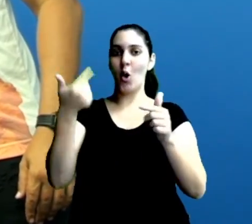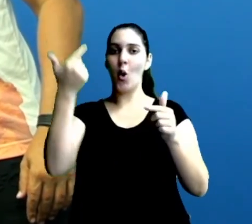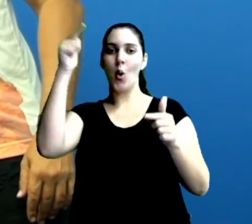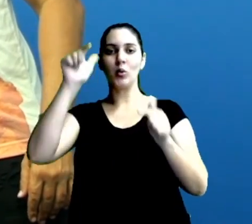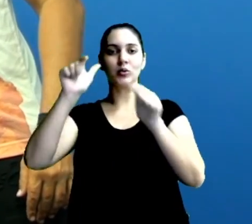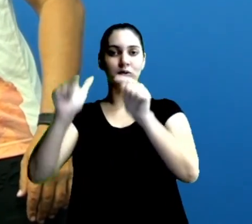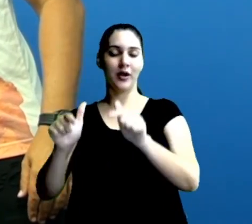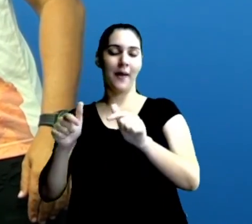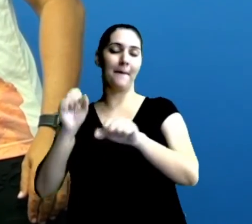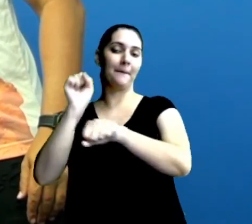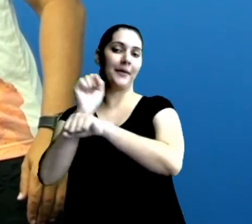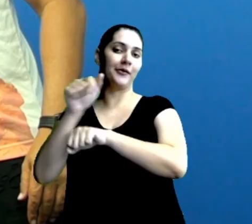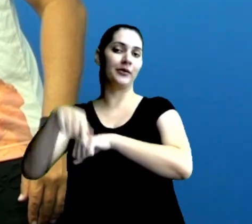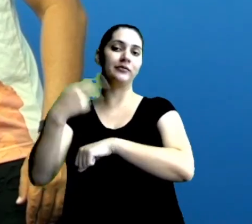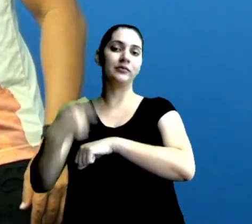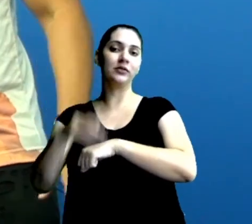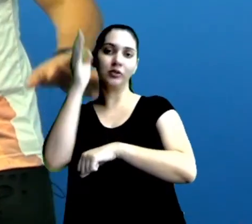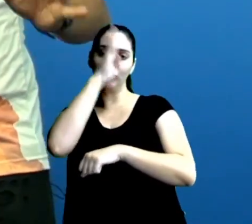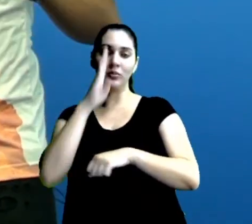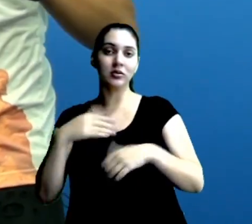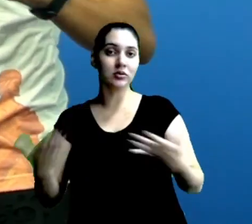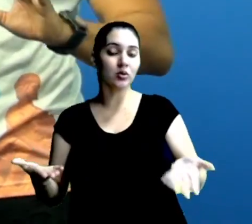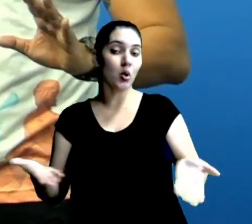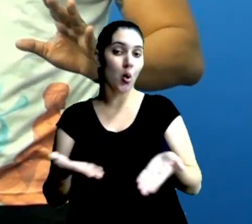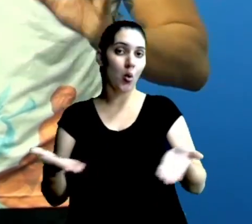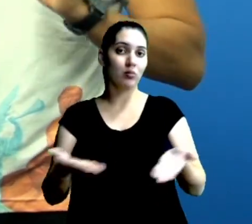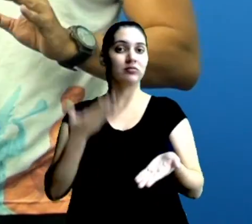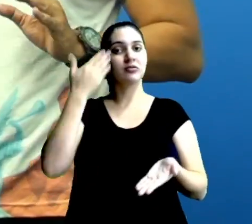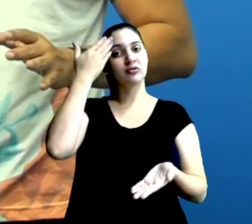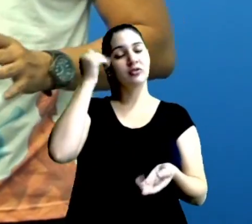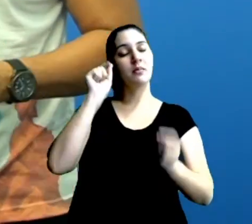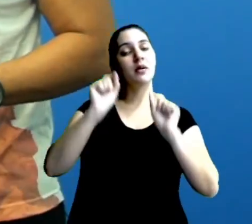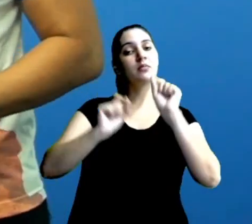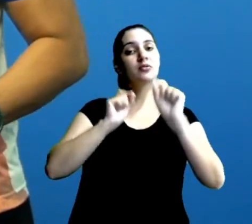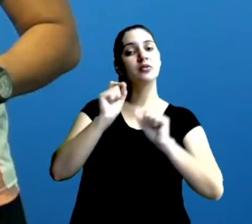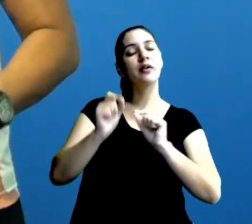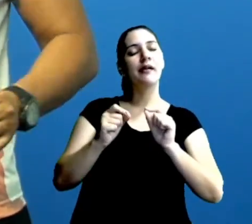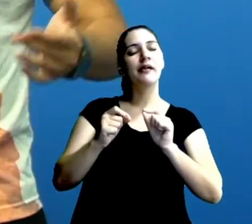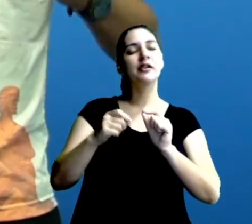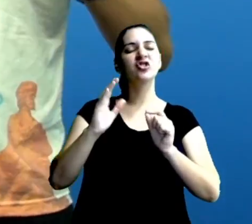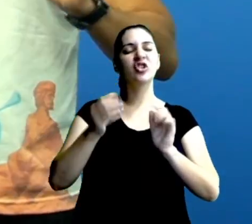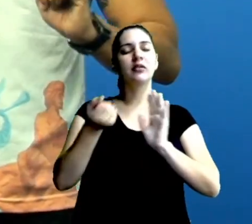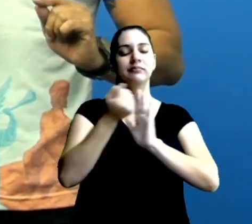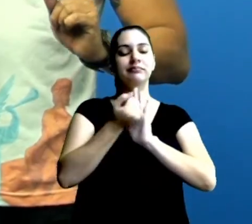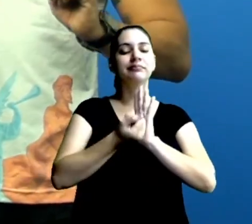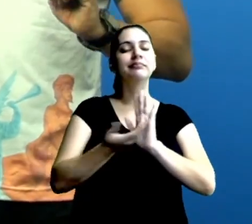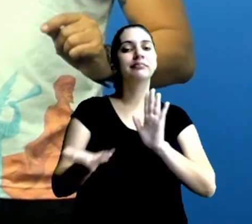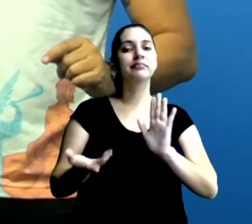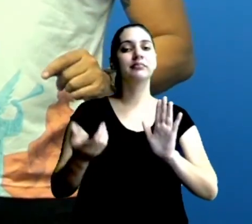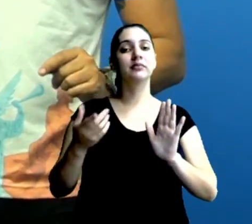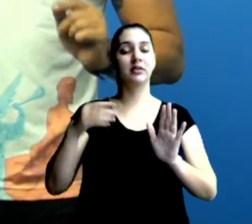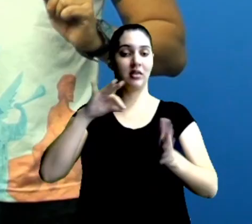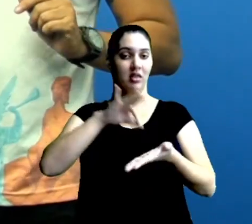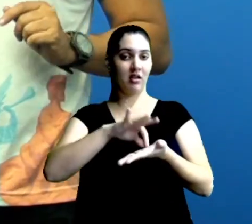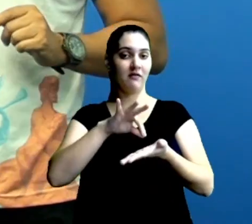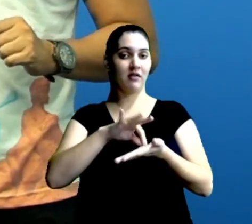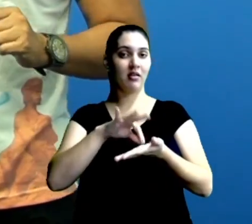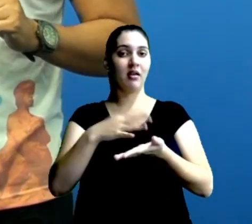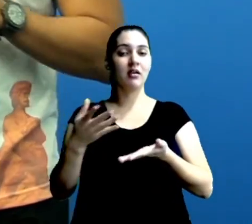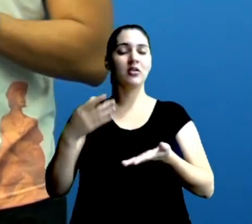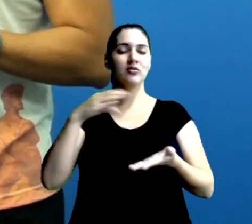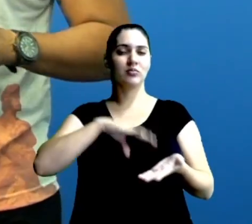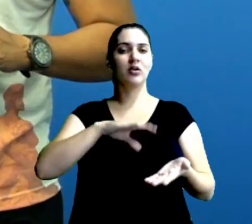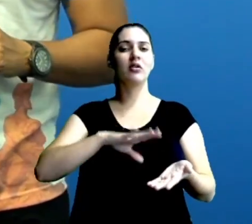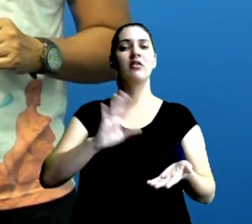vieram parar no Brasil. Hoje já sabemos, através de documentações, que, na verdade, os portugueses já tinham